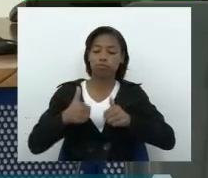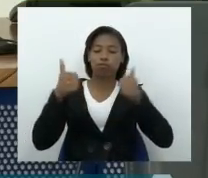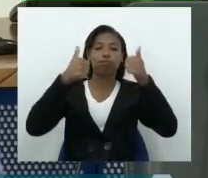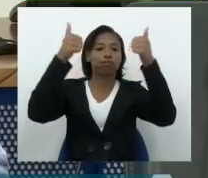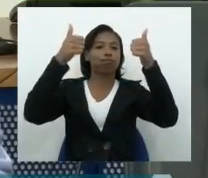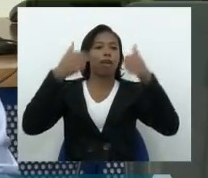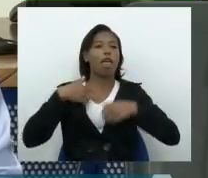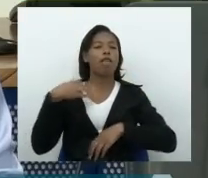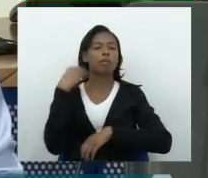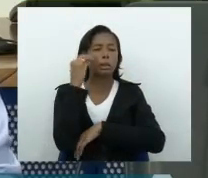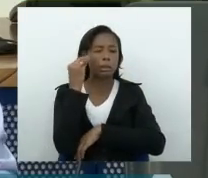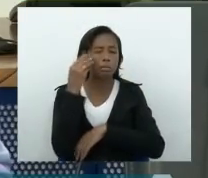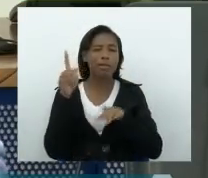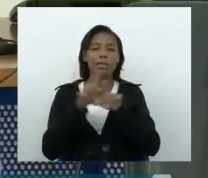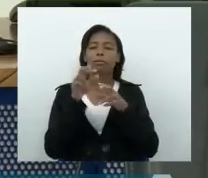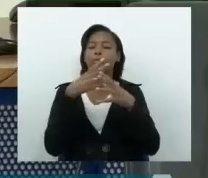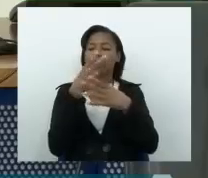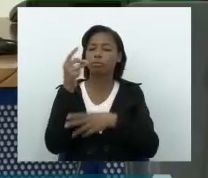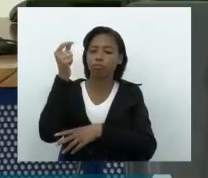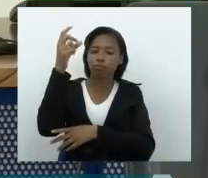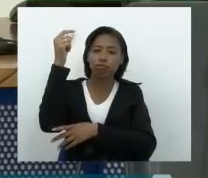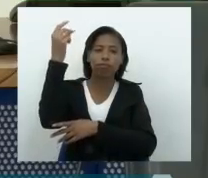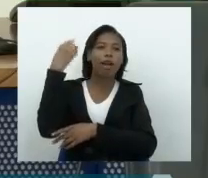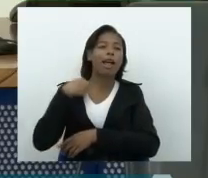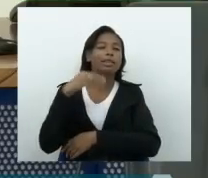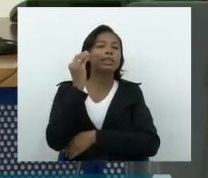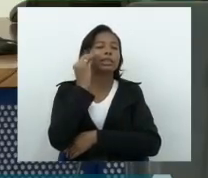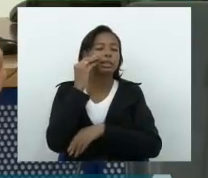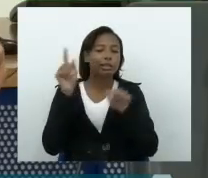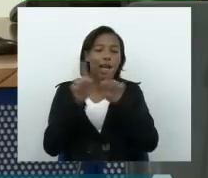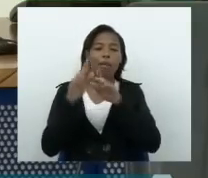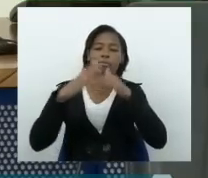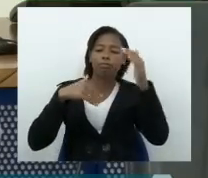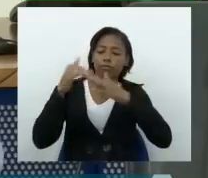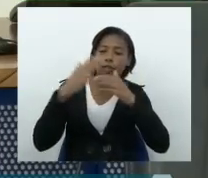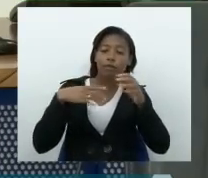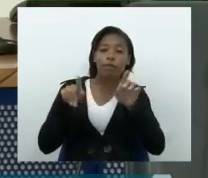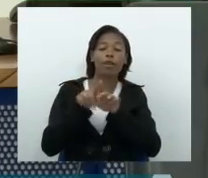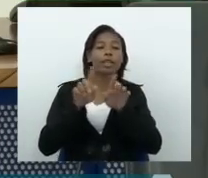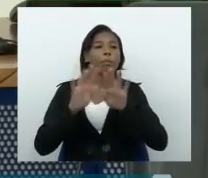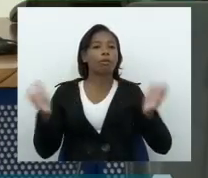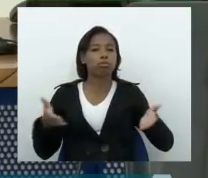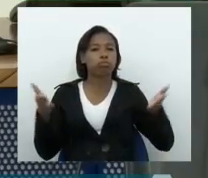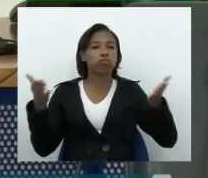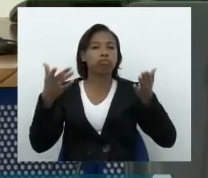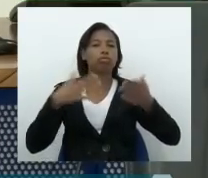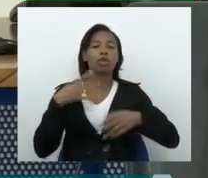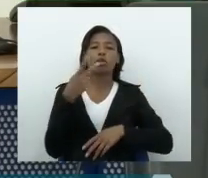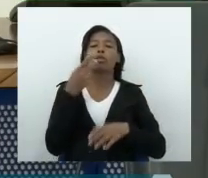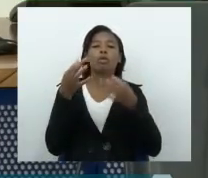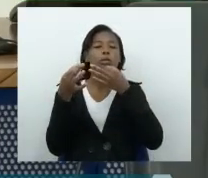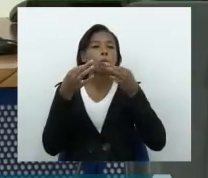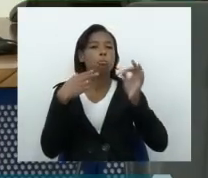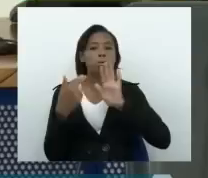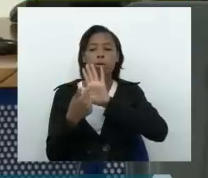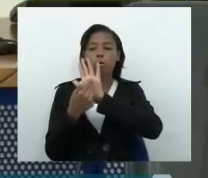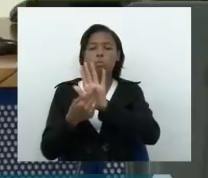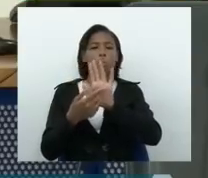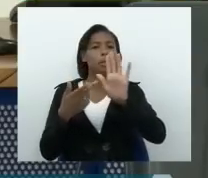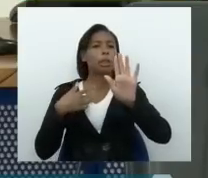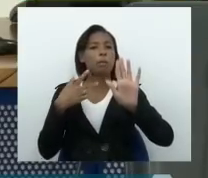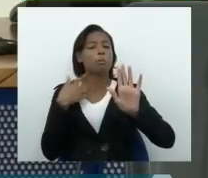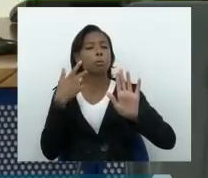Tenho experiência para tanto, tenho feito, nas campanhas que tenho feito, as propostas, e tenho sido